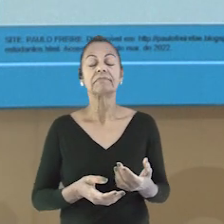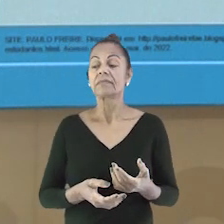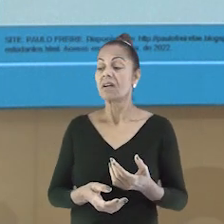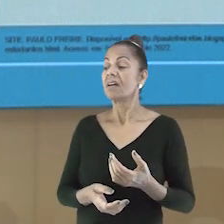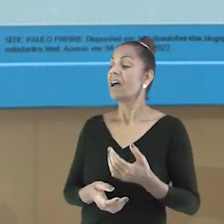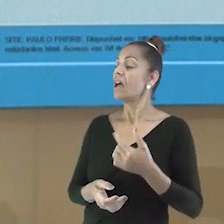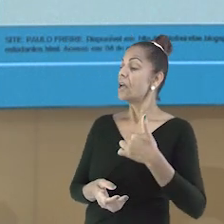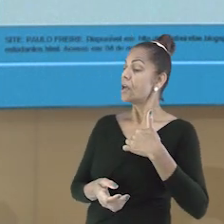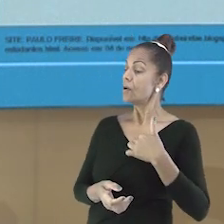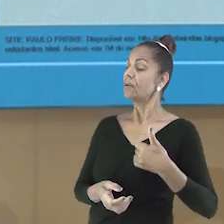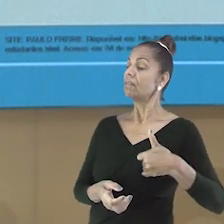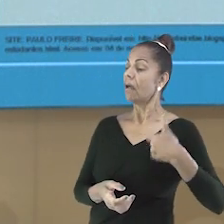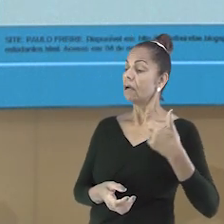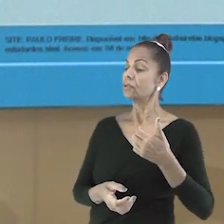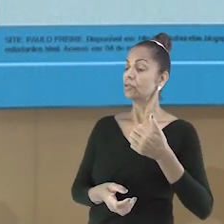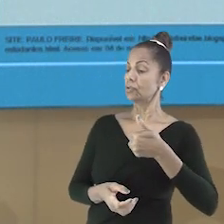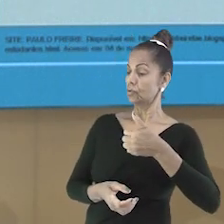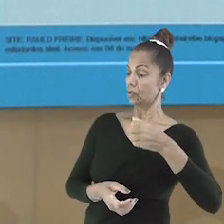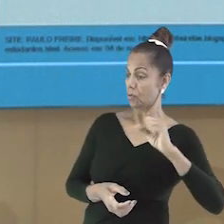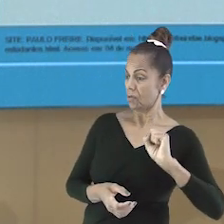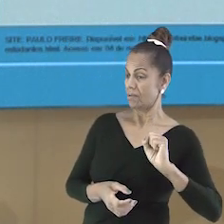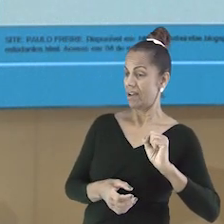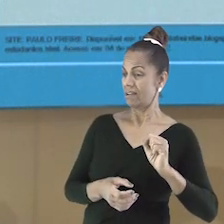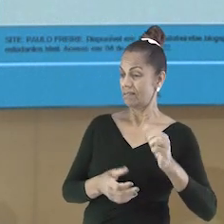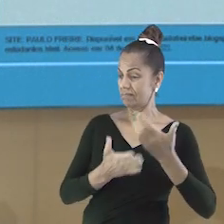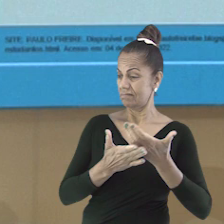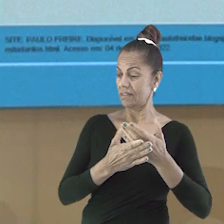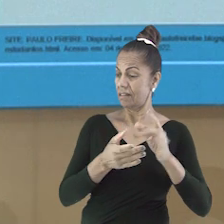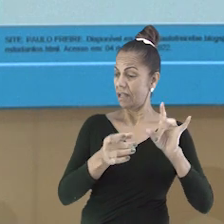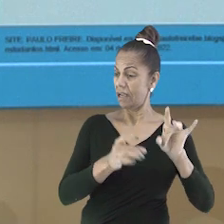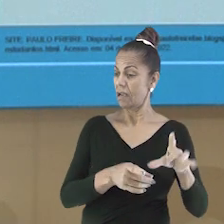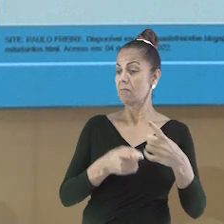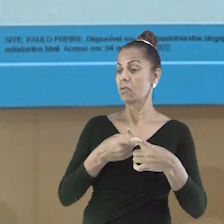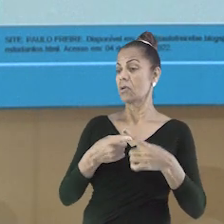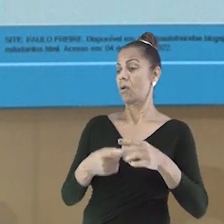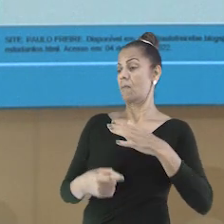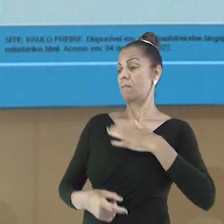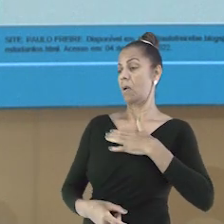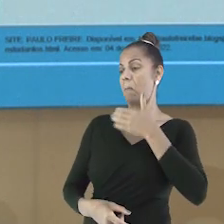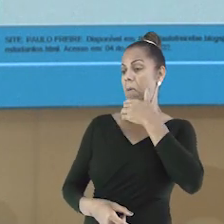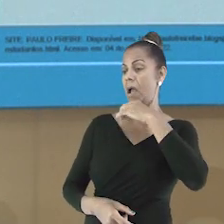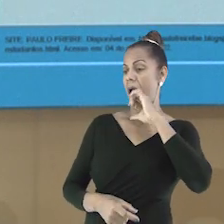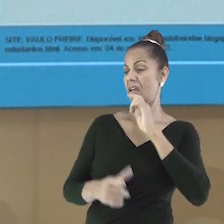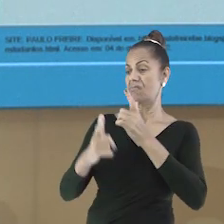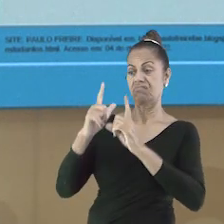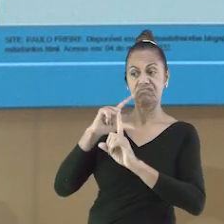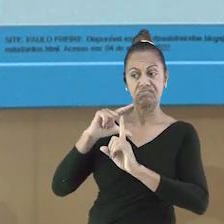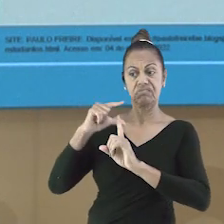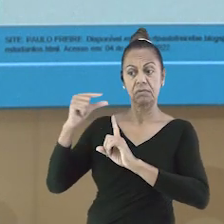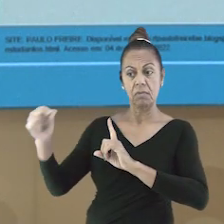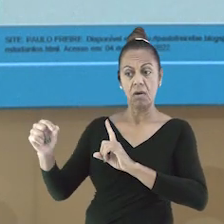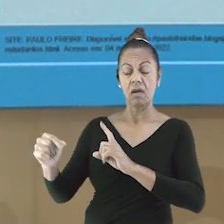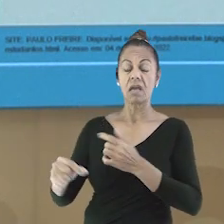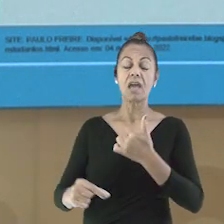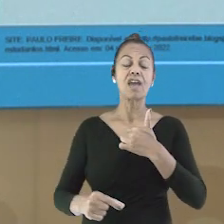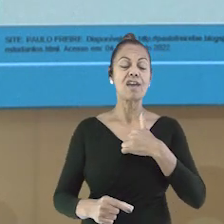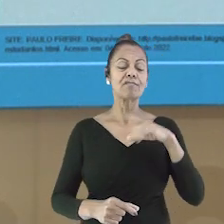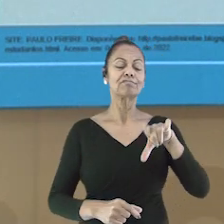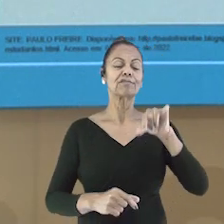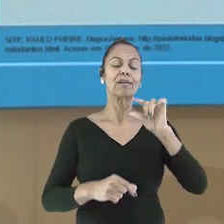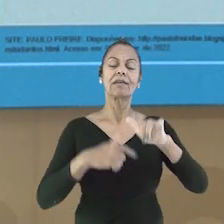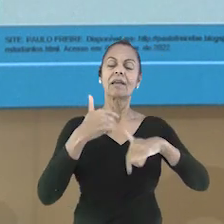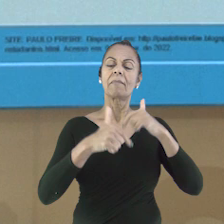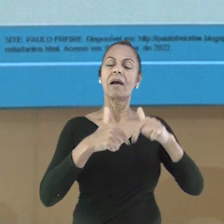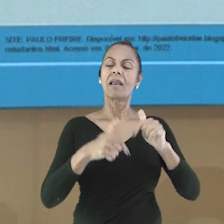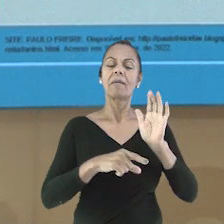ou não estudar quando criança ou adolescente? O motivo que me levou a parar de estudar aos 18 anos